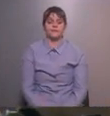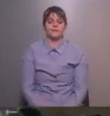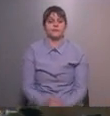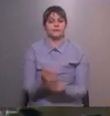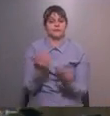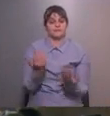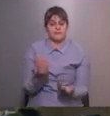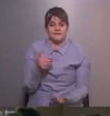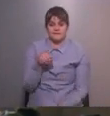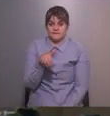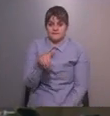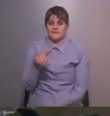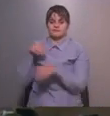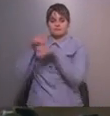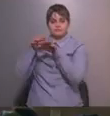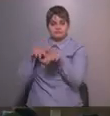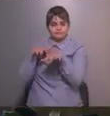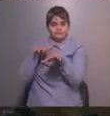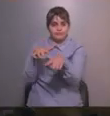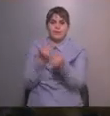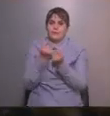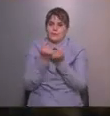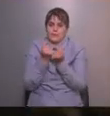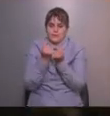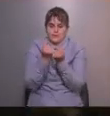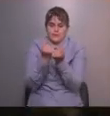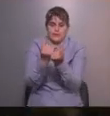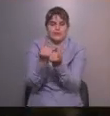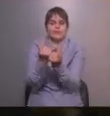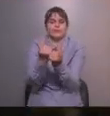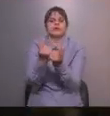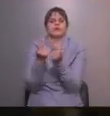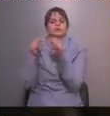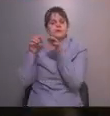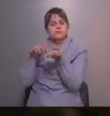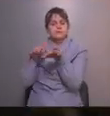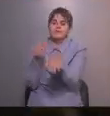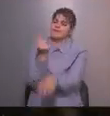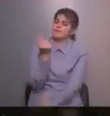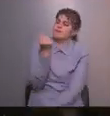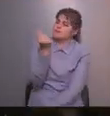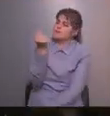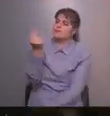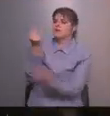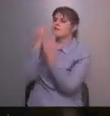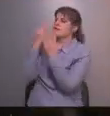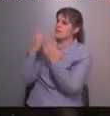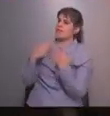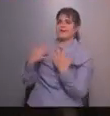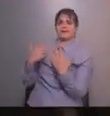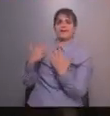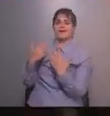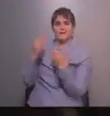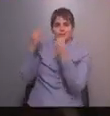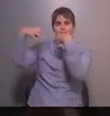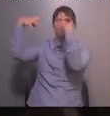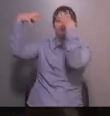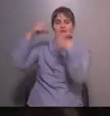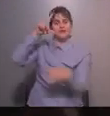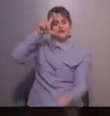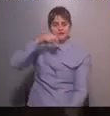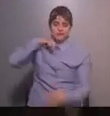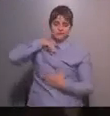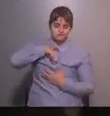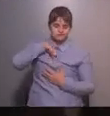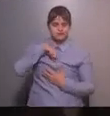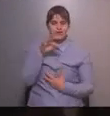Vamos iniciar agora a procissão de velas, iluminados pela claridade que delas irradia e pela luz interior da